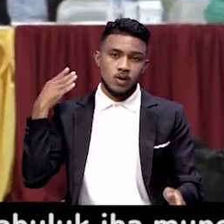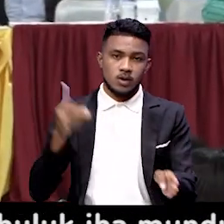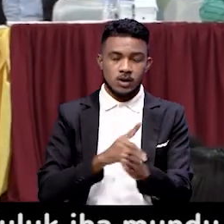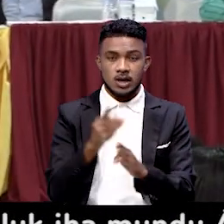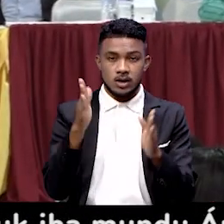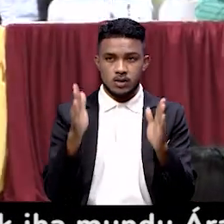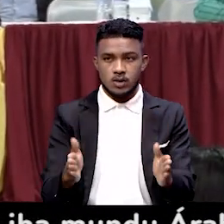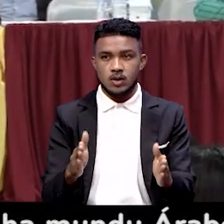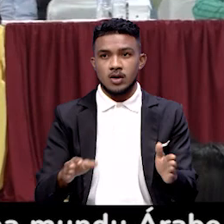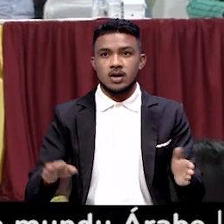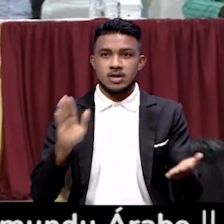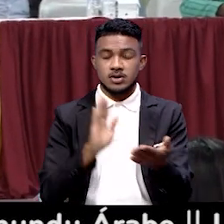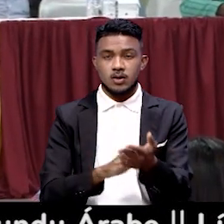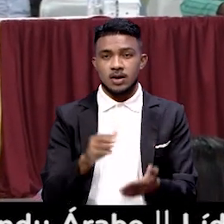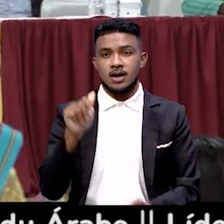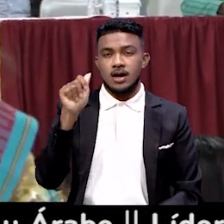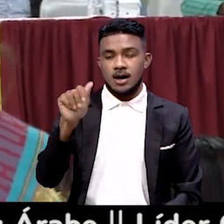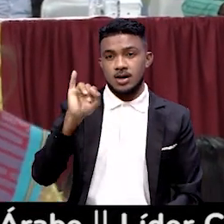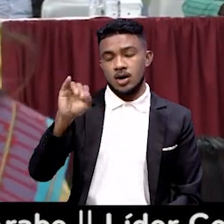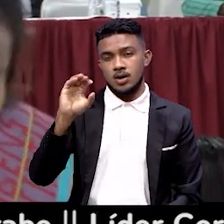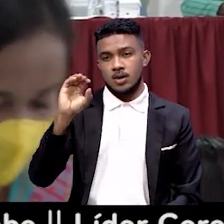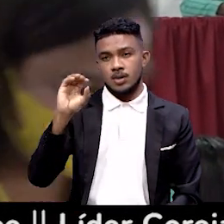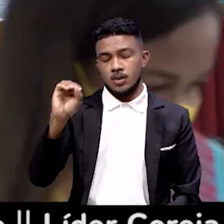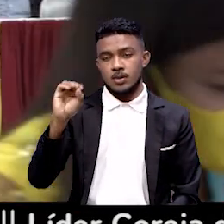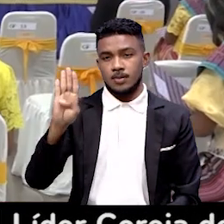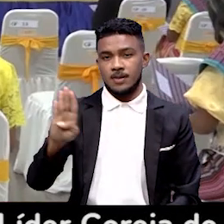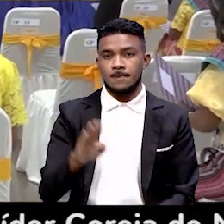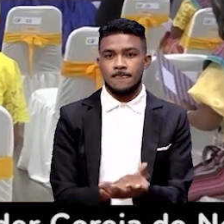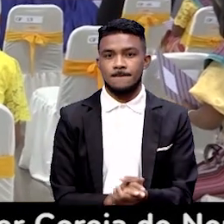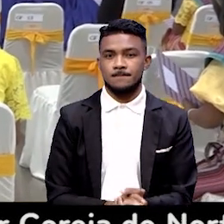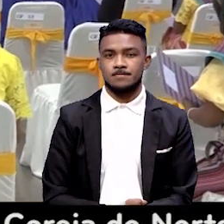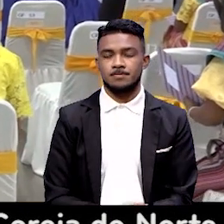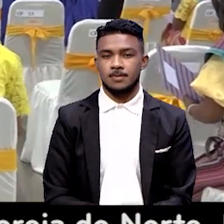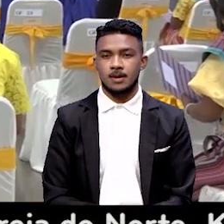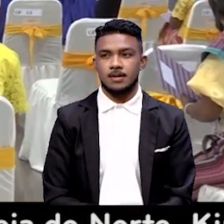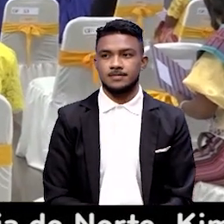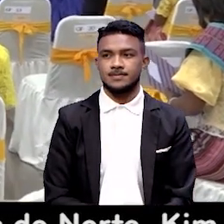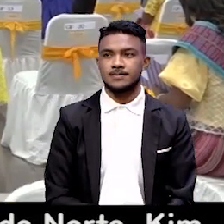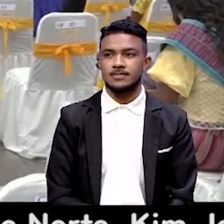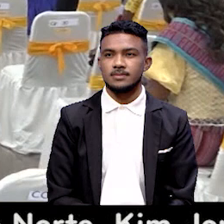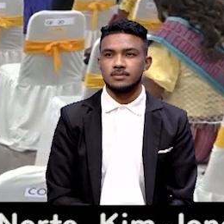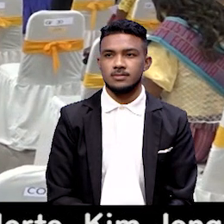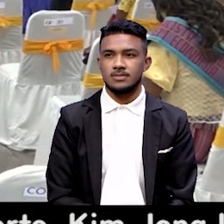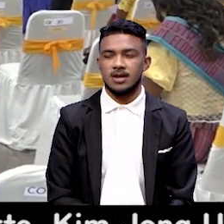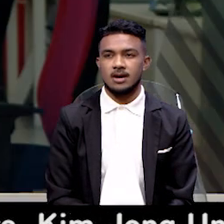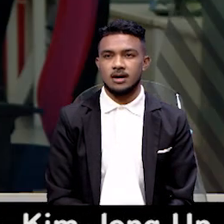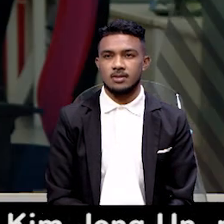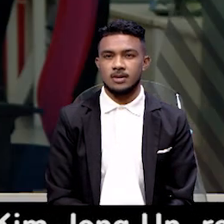Sira, decano, chefe de departamento no estudante Sira, Efizênia Babo, Lamberto da Silva, Ziemen.